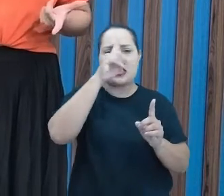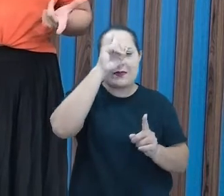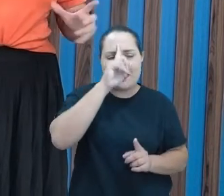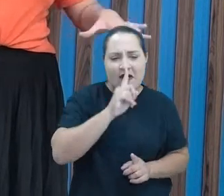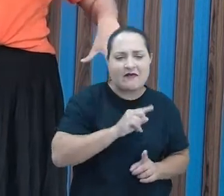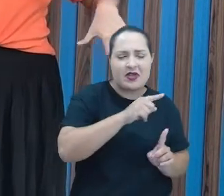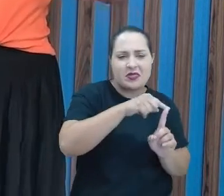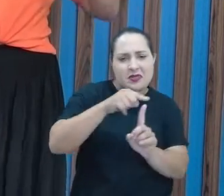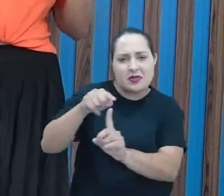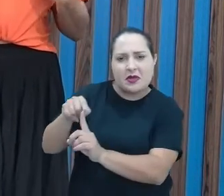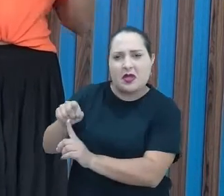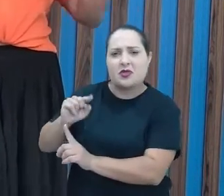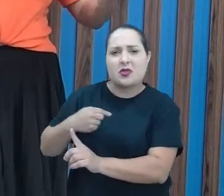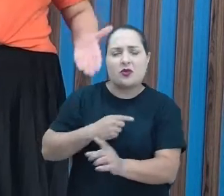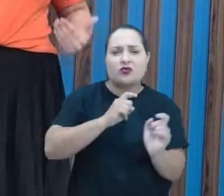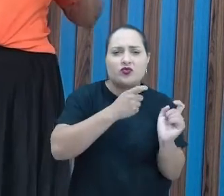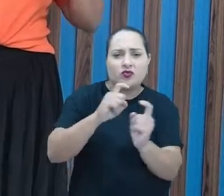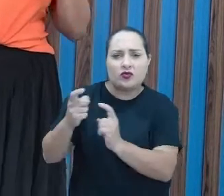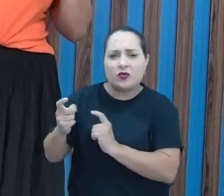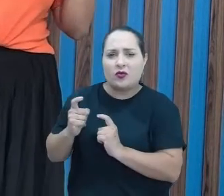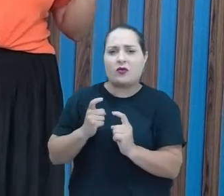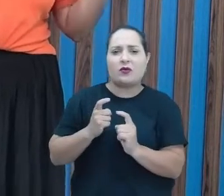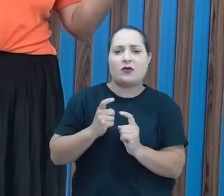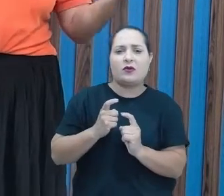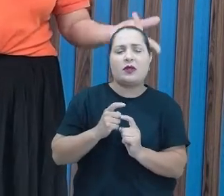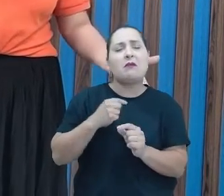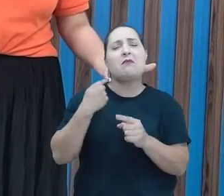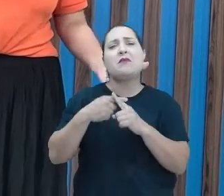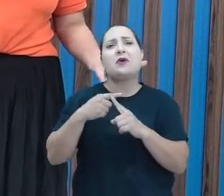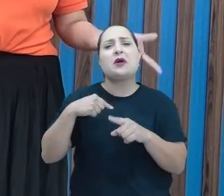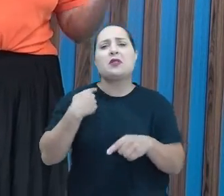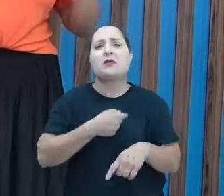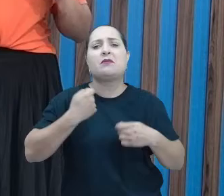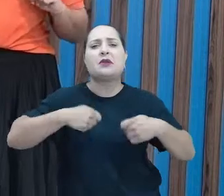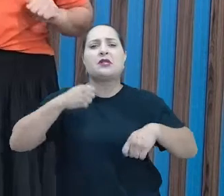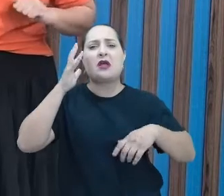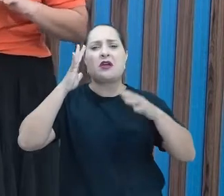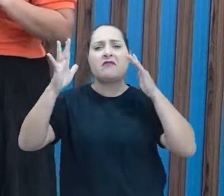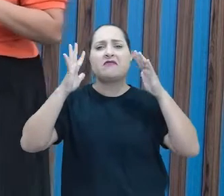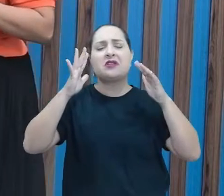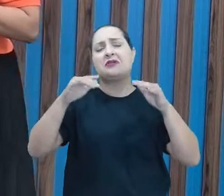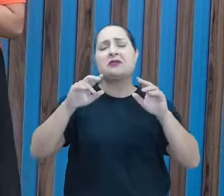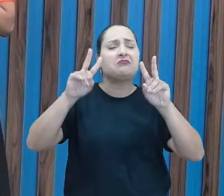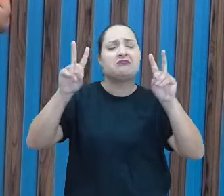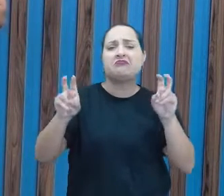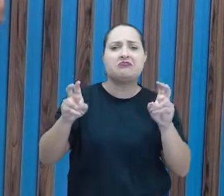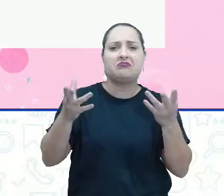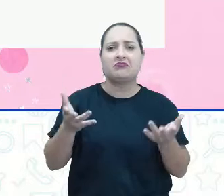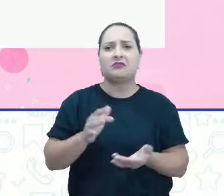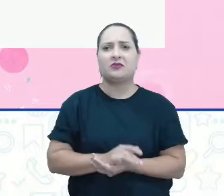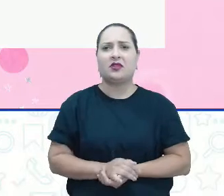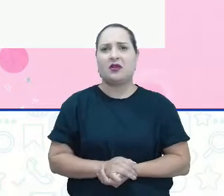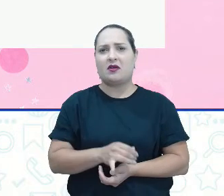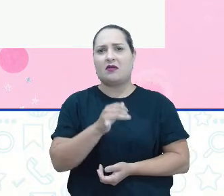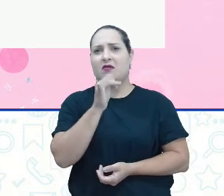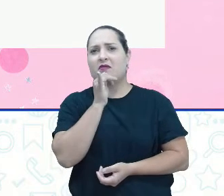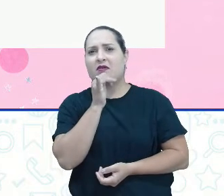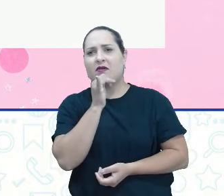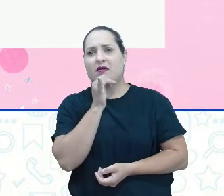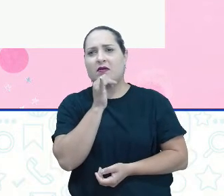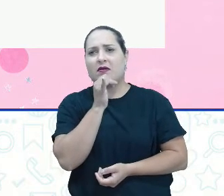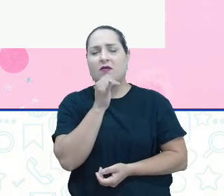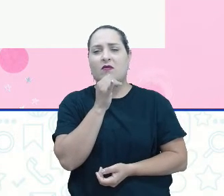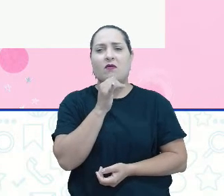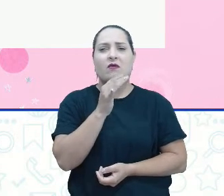discutir, né? E refletir. Por que a gente deveria refletir sobre isso? Vamos lá? Vamos conhecer alguns estereótipos que